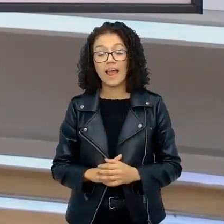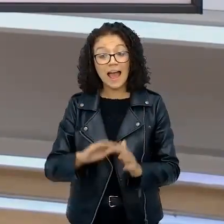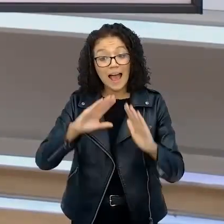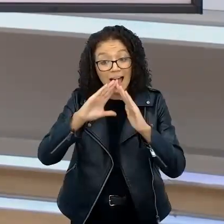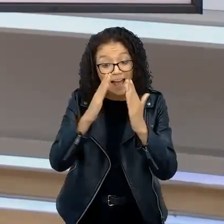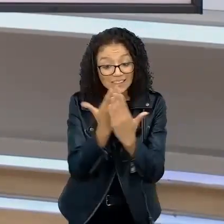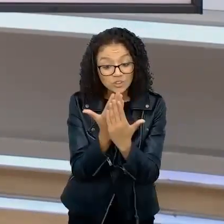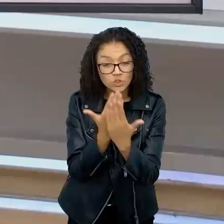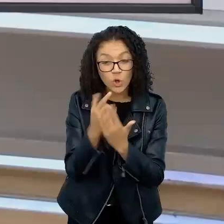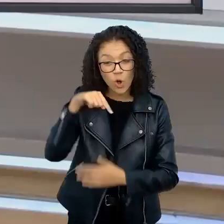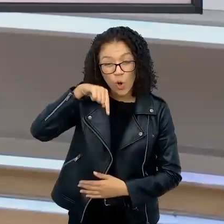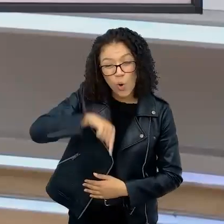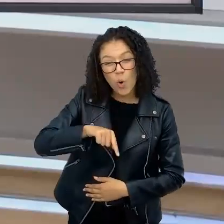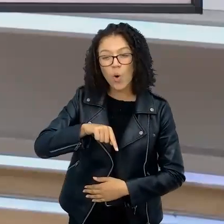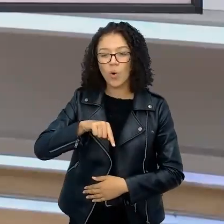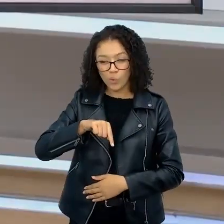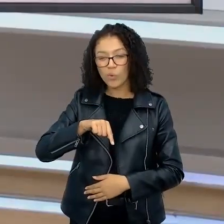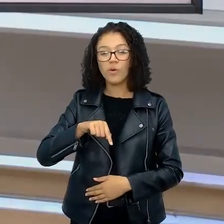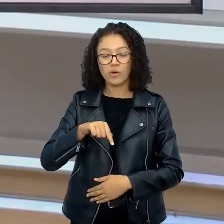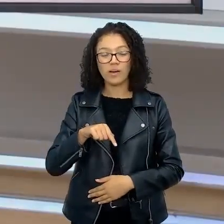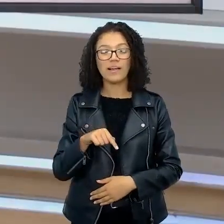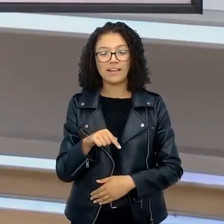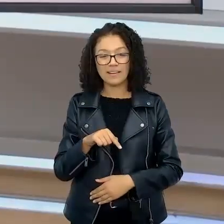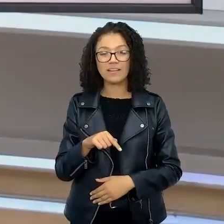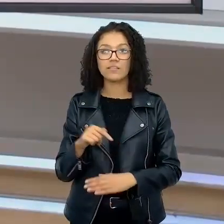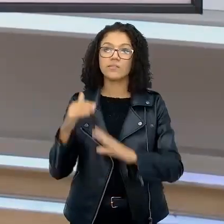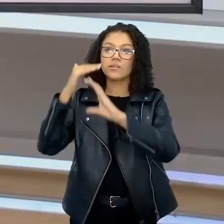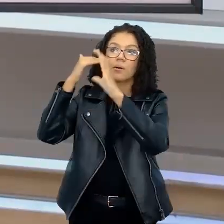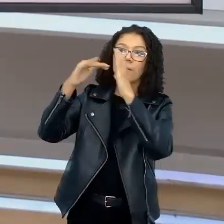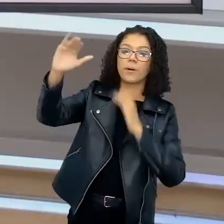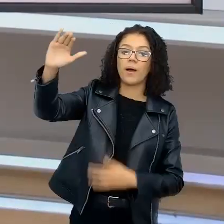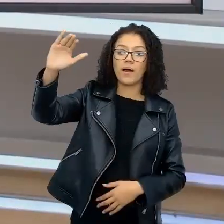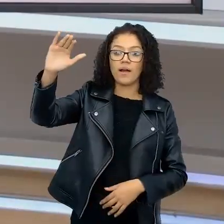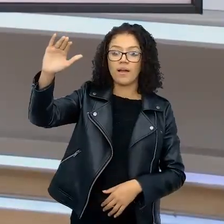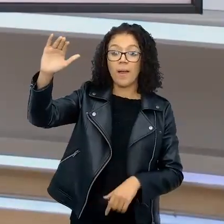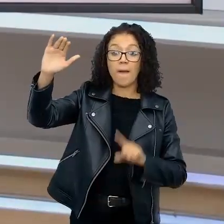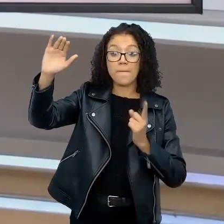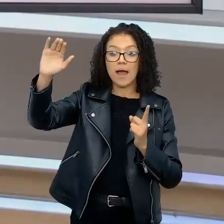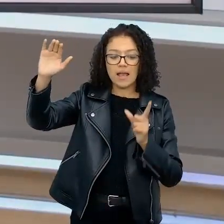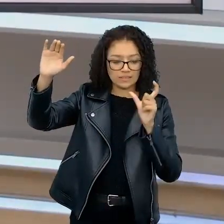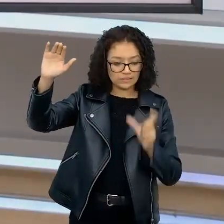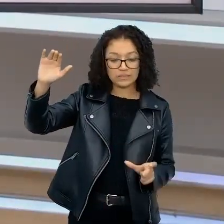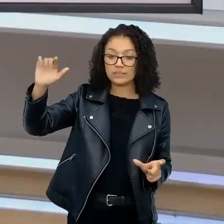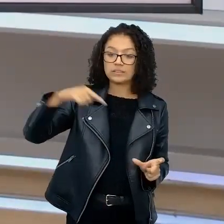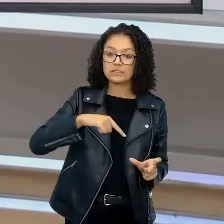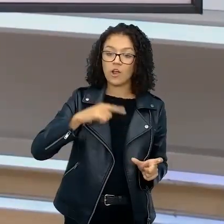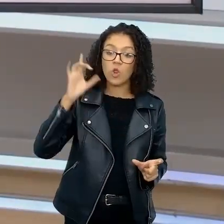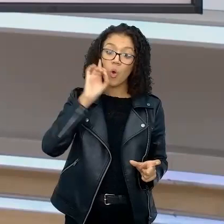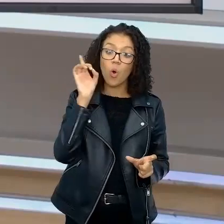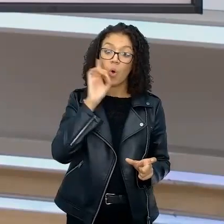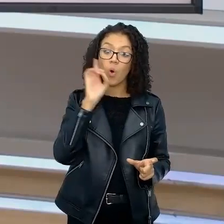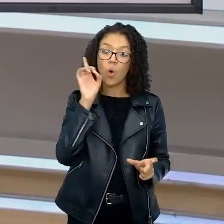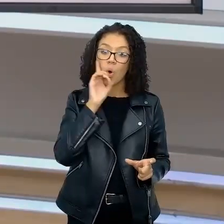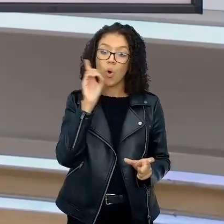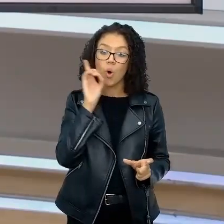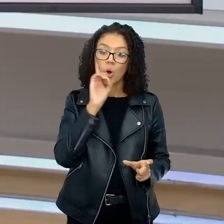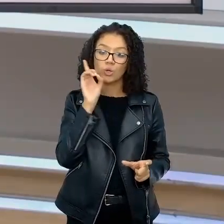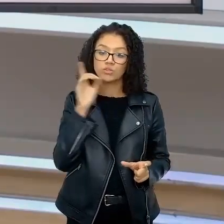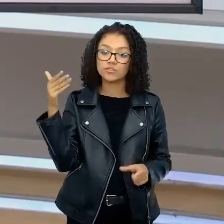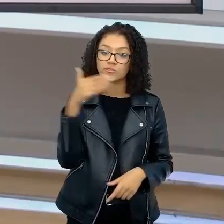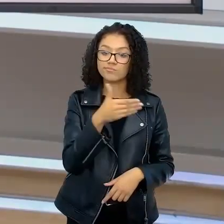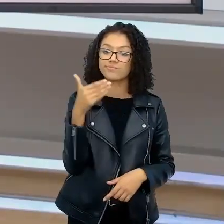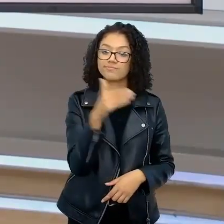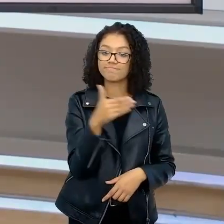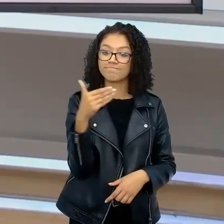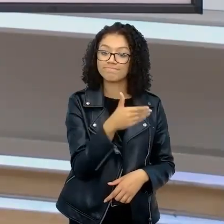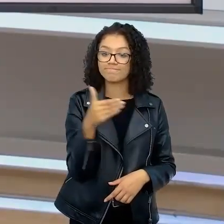apesar de encaminhar o caso para essa rede, vai continuar com essa criança e com esse adolescente na rede de ensino. Todos os dias essa criança